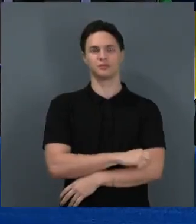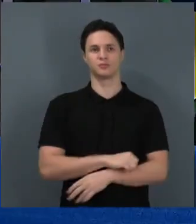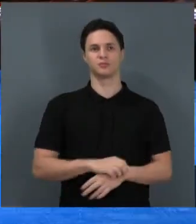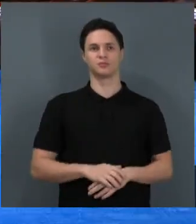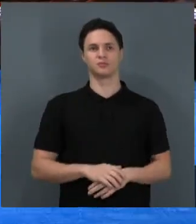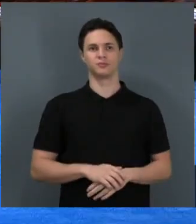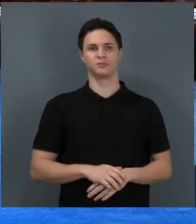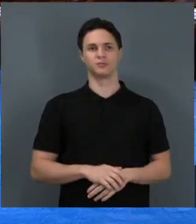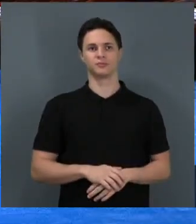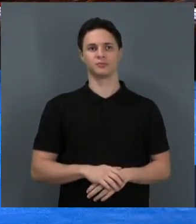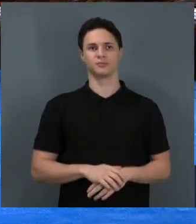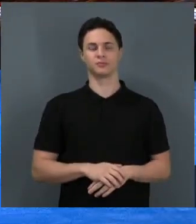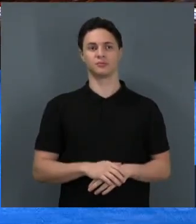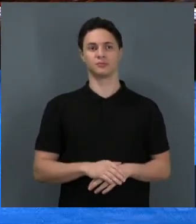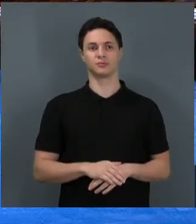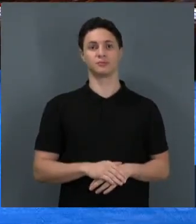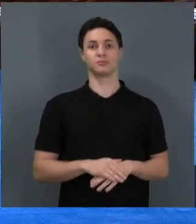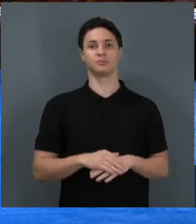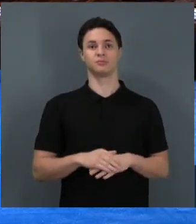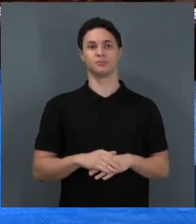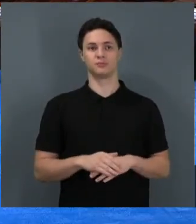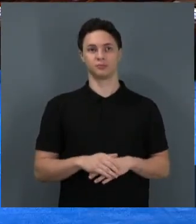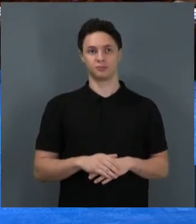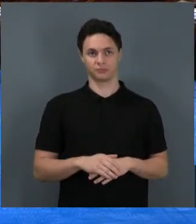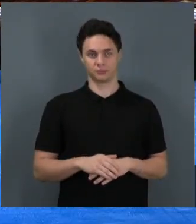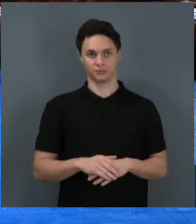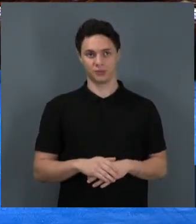Exalcir, eu estou lhe ouvindo aqui alto e bom som.